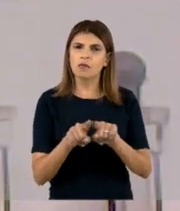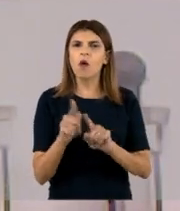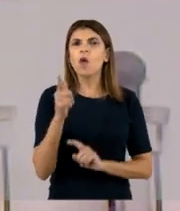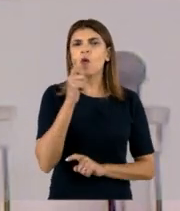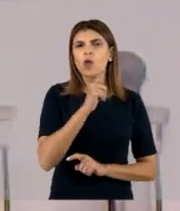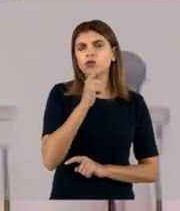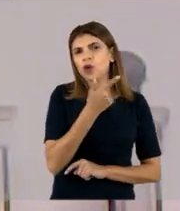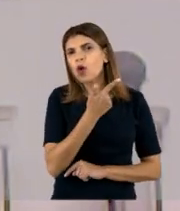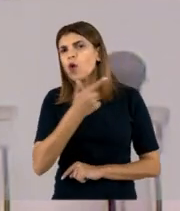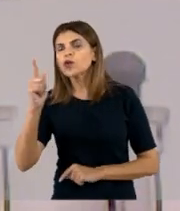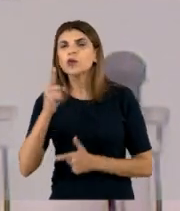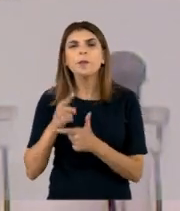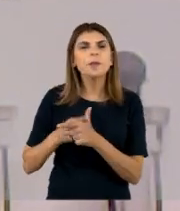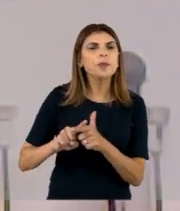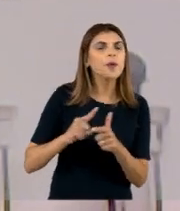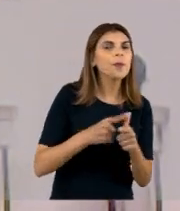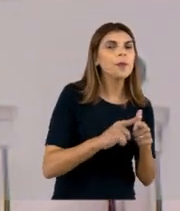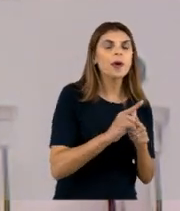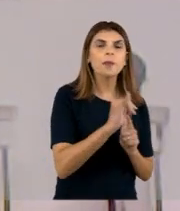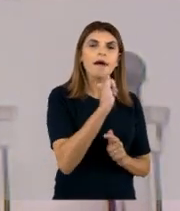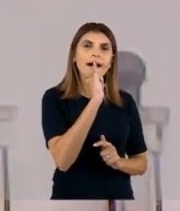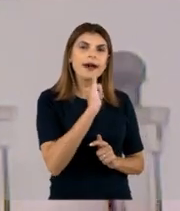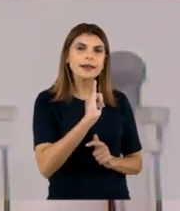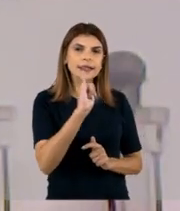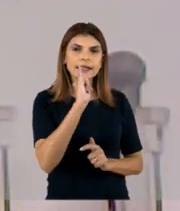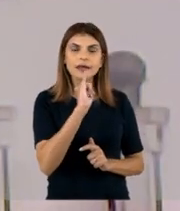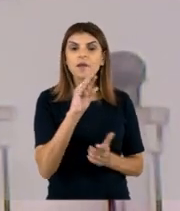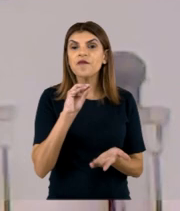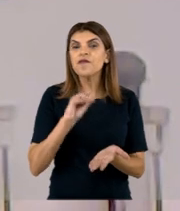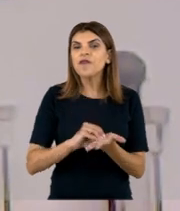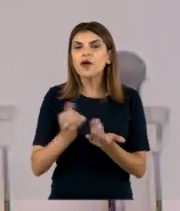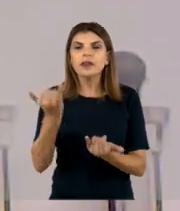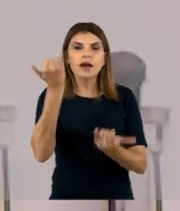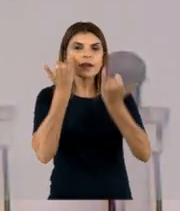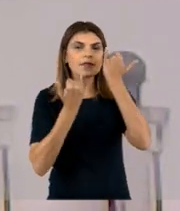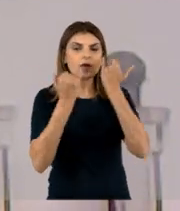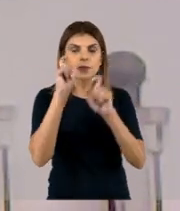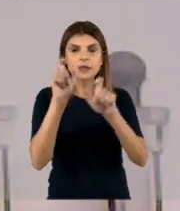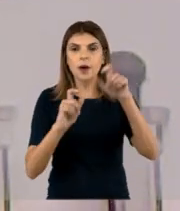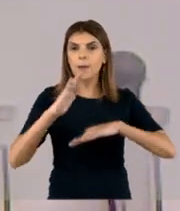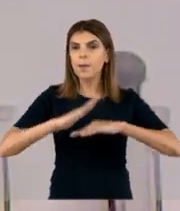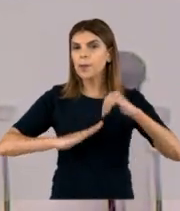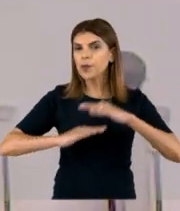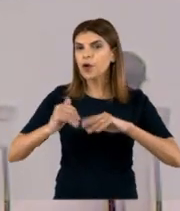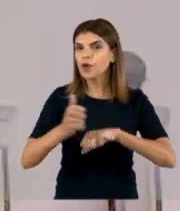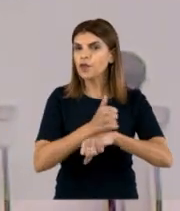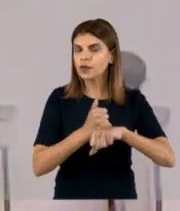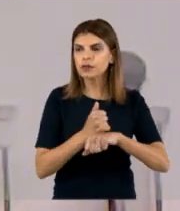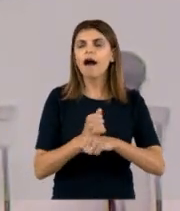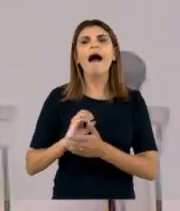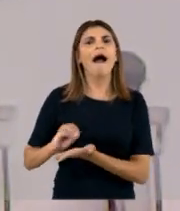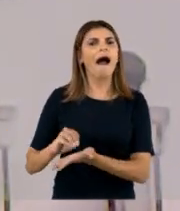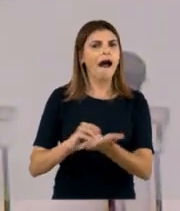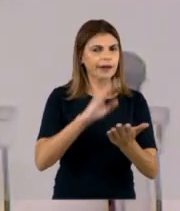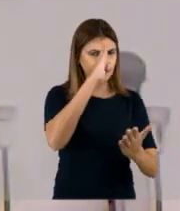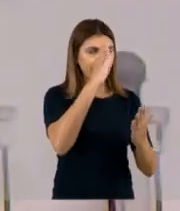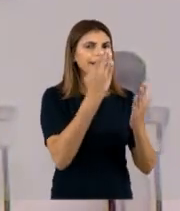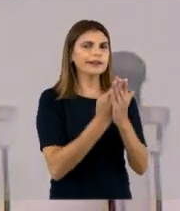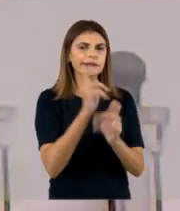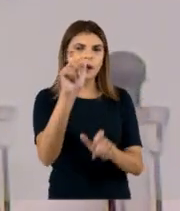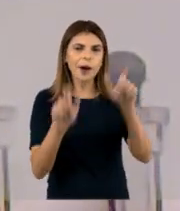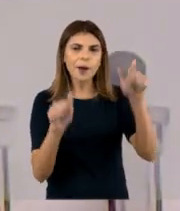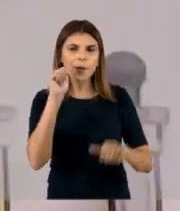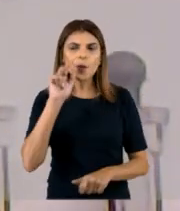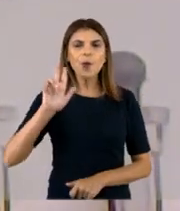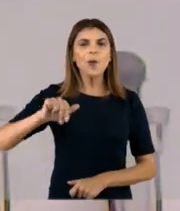também passamos por outros problemas, como, por exemplo, a desatualização de alguns profissionais que ainda acreditam que